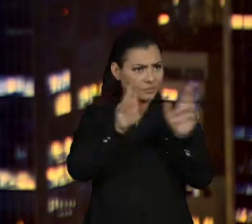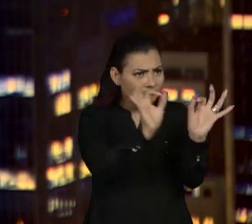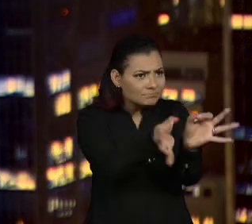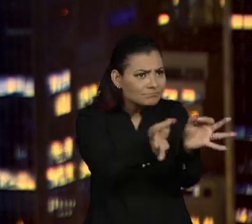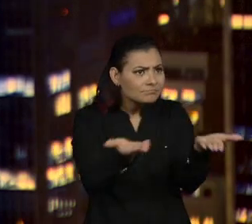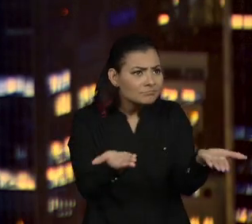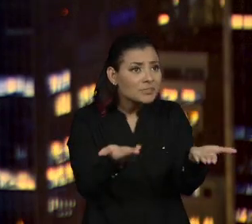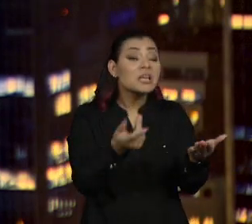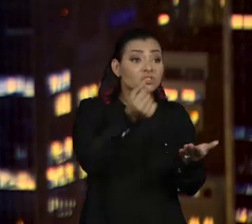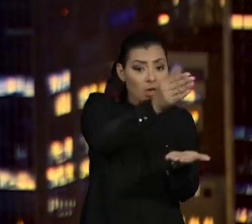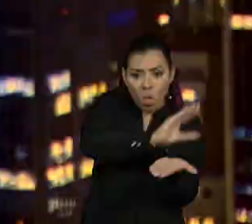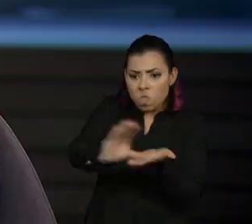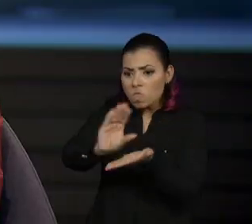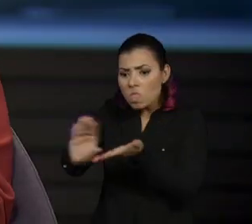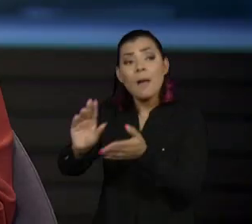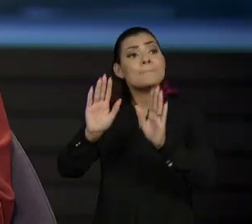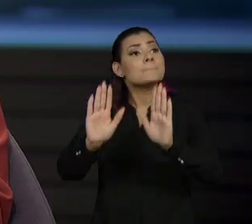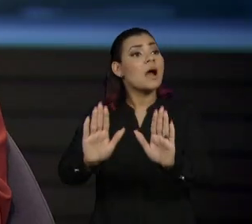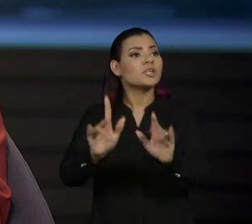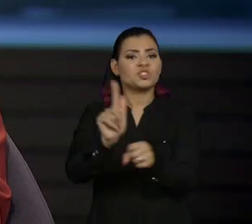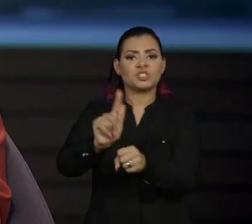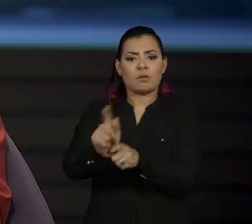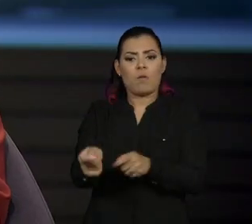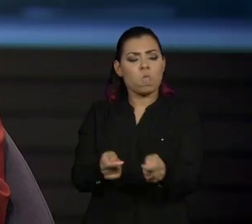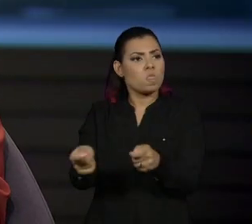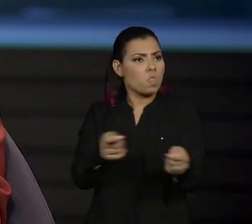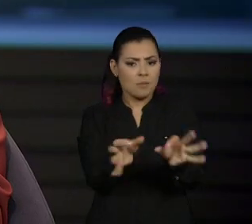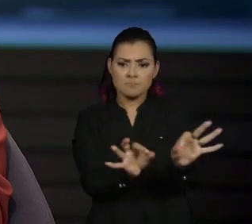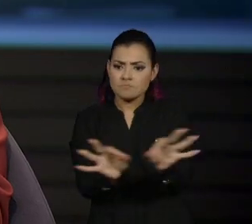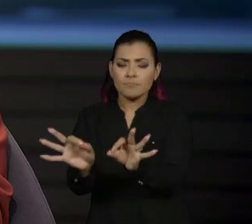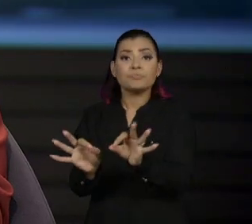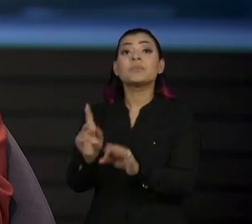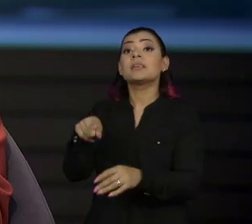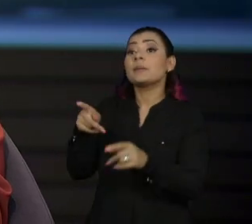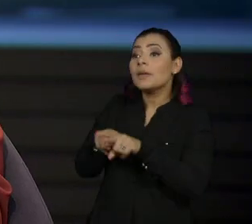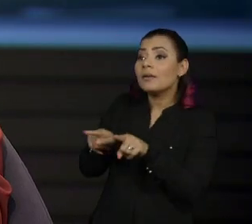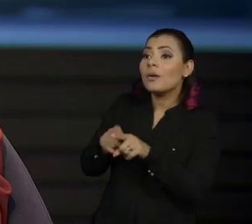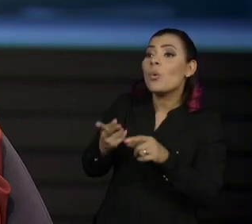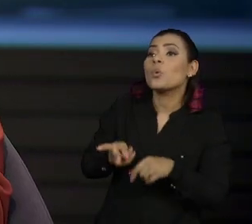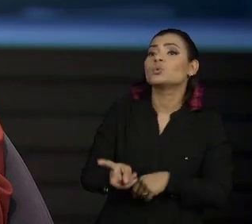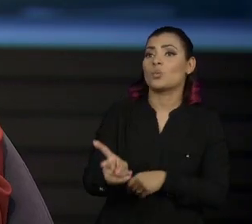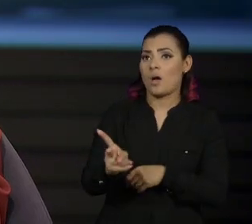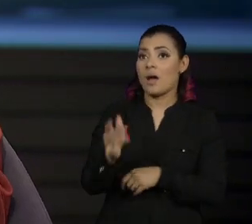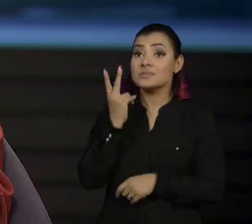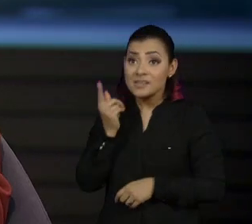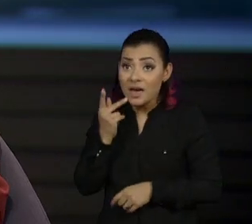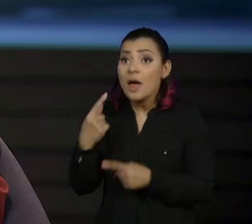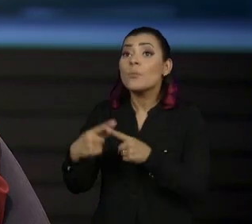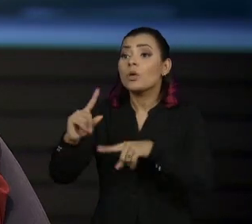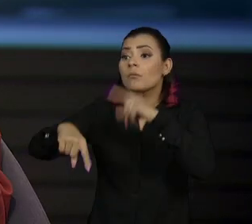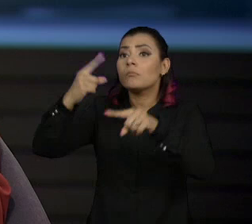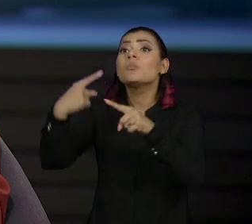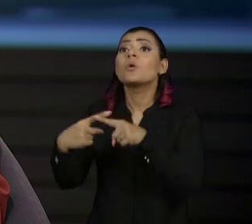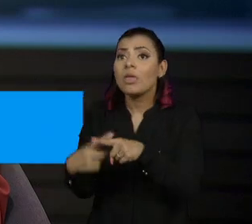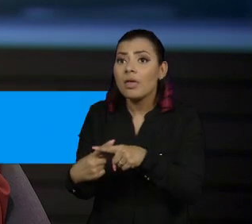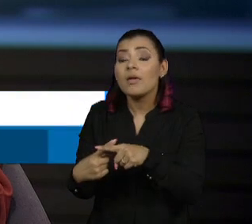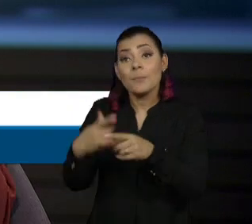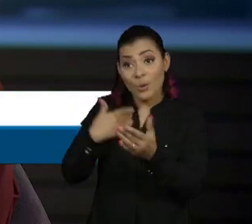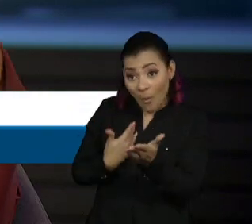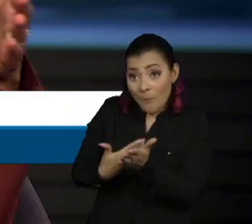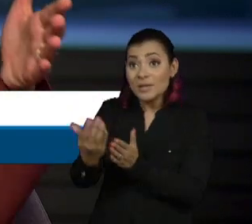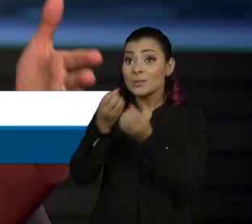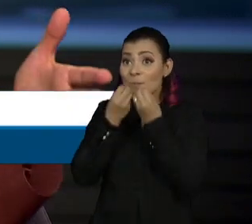cidades grandes e pequenas, né? E continuidade, né, Rodrigo? Esse sucesso do Ceará se deve ao fato de que é uma política que